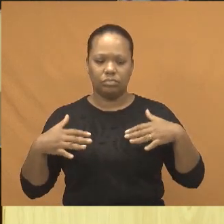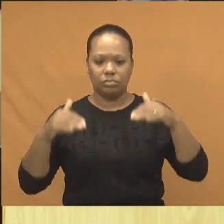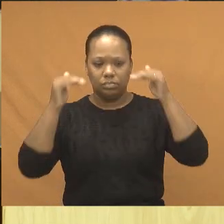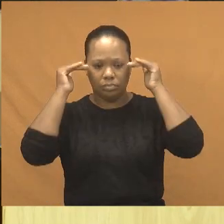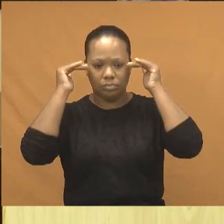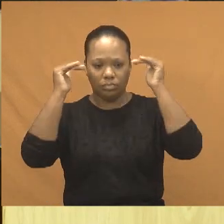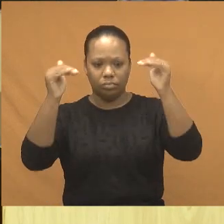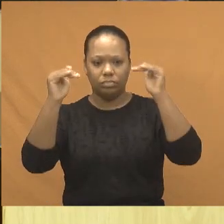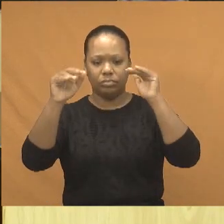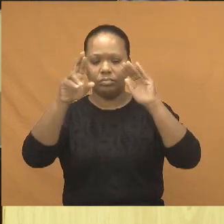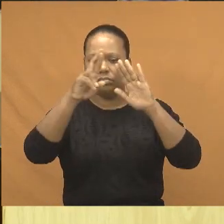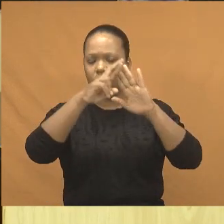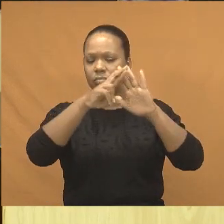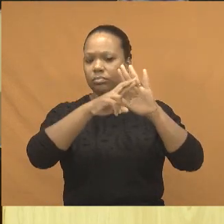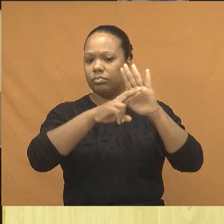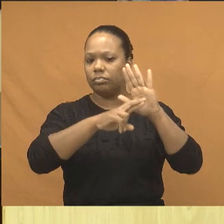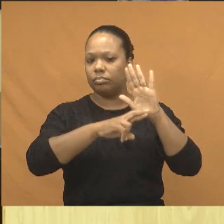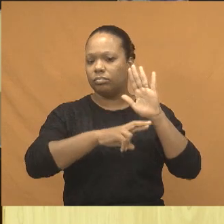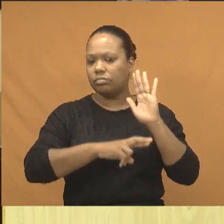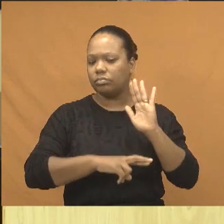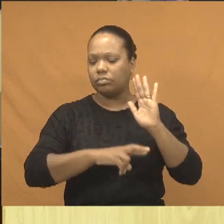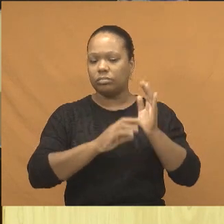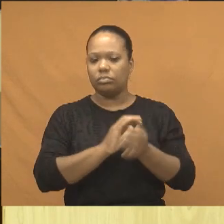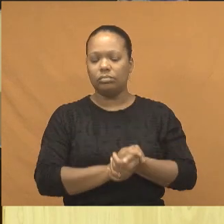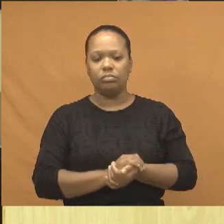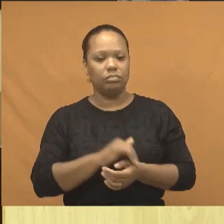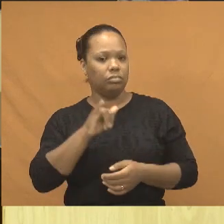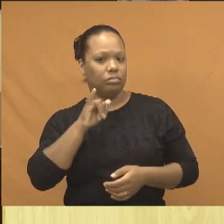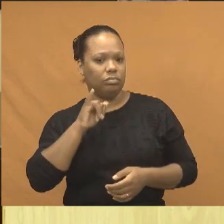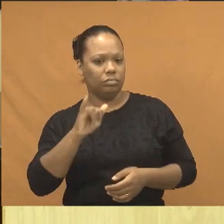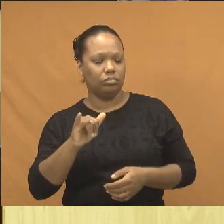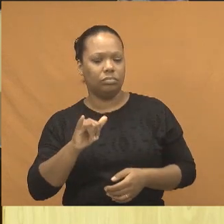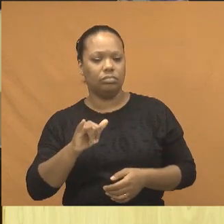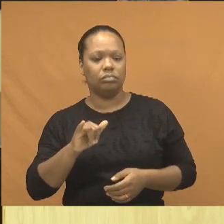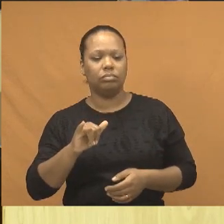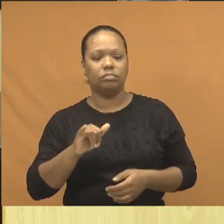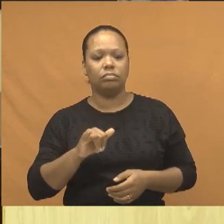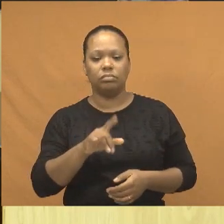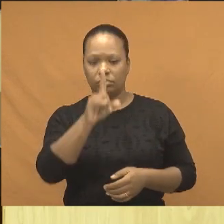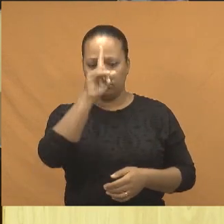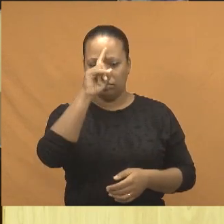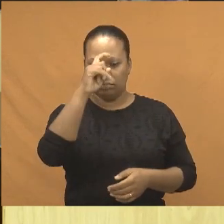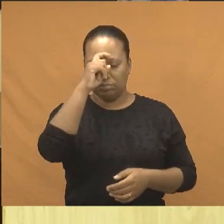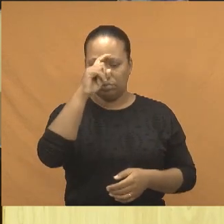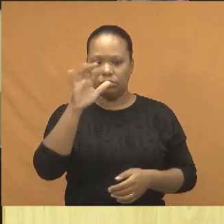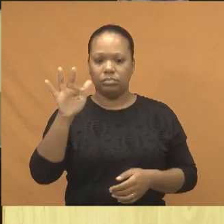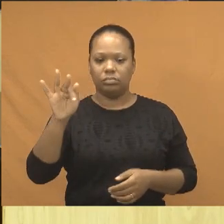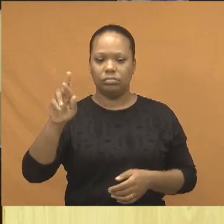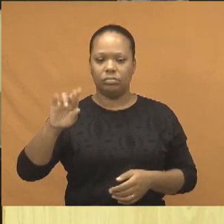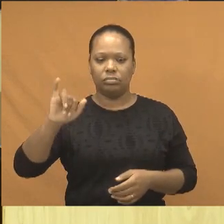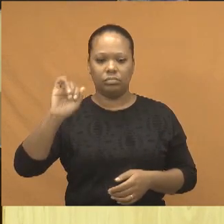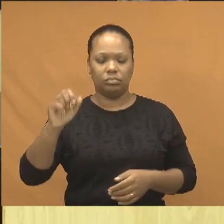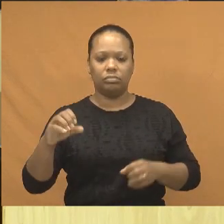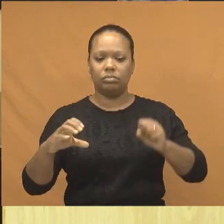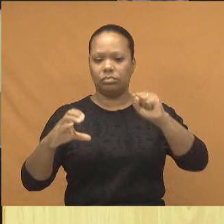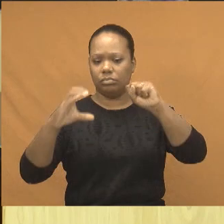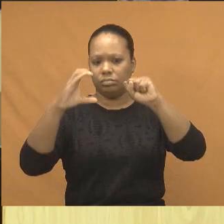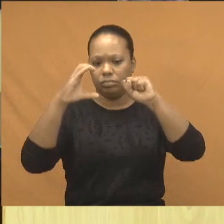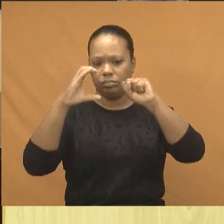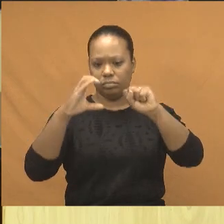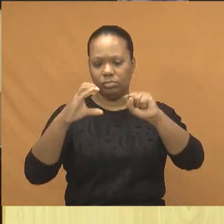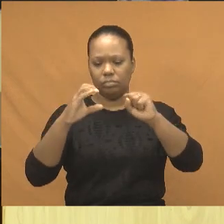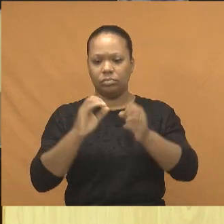Plenário, cumpridas as formalidades regimentais, seja oficiado ao Hospital São Francisco de Assis e à Santa Casa de Misericórdia de